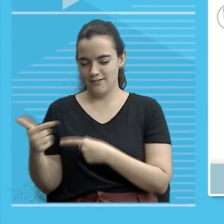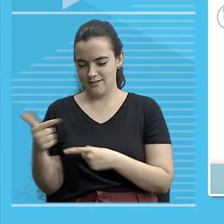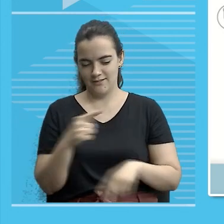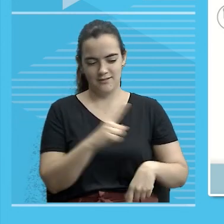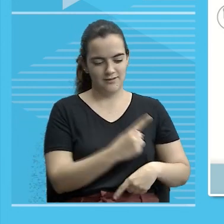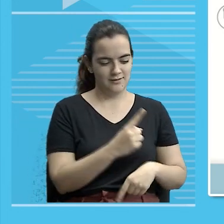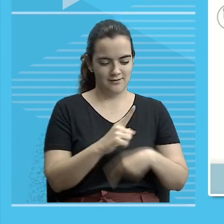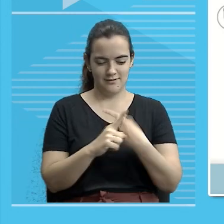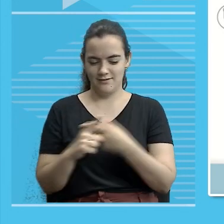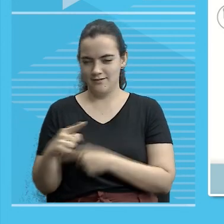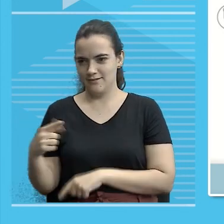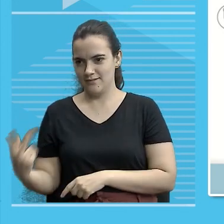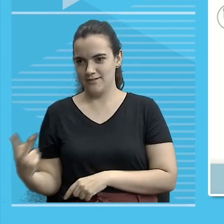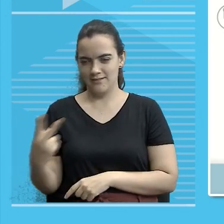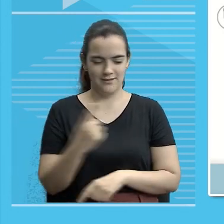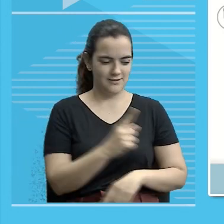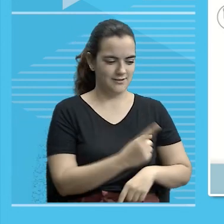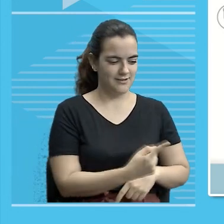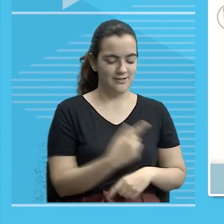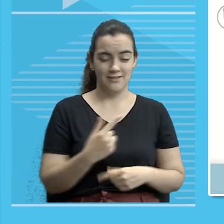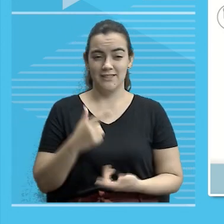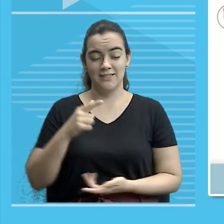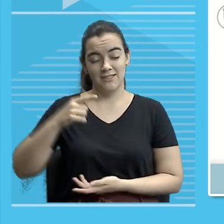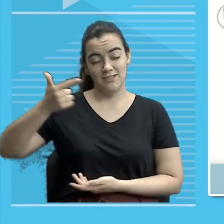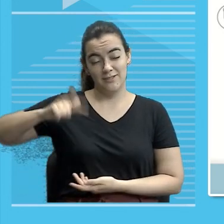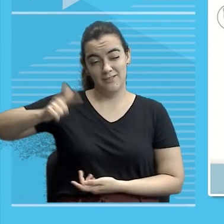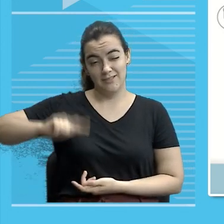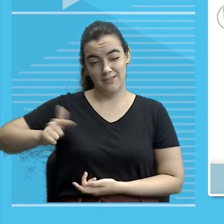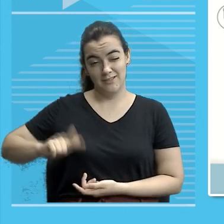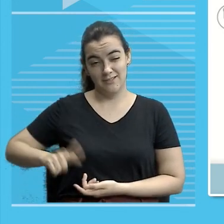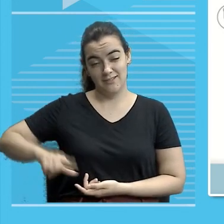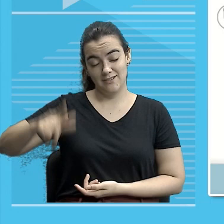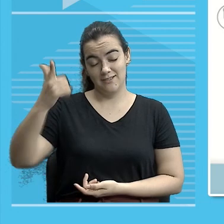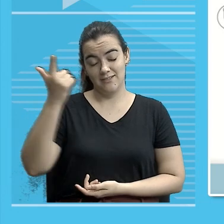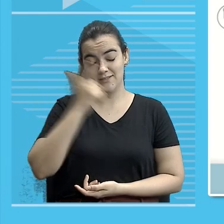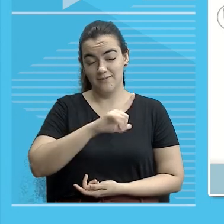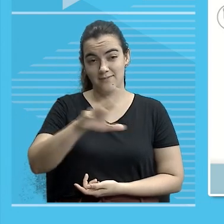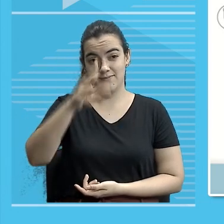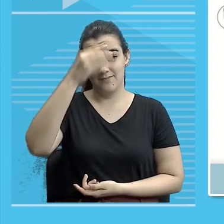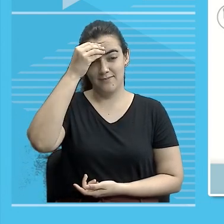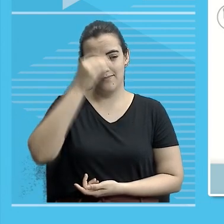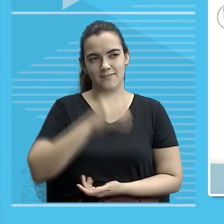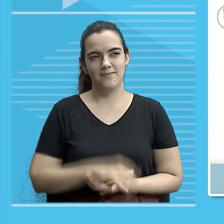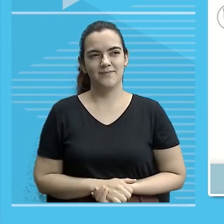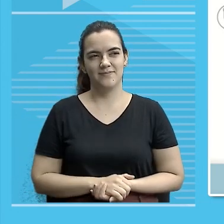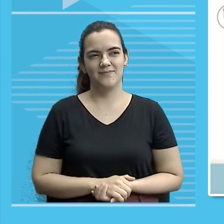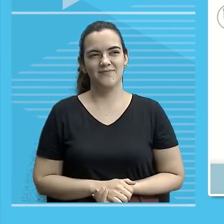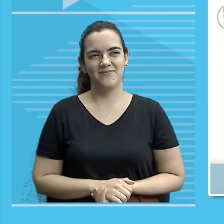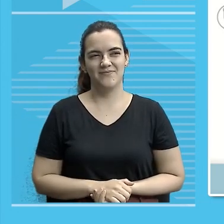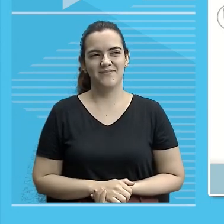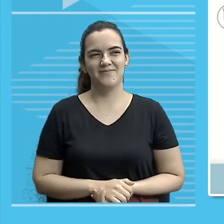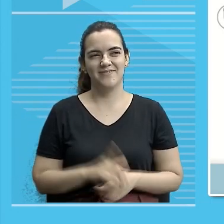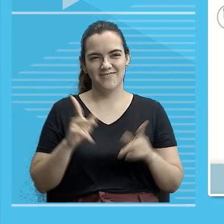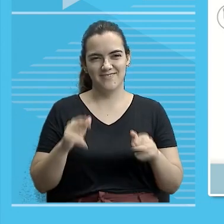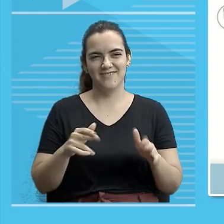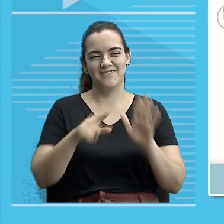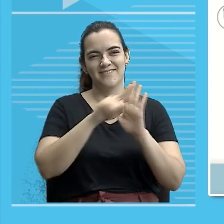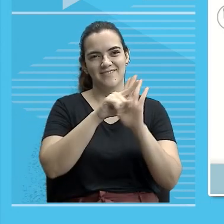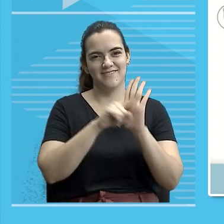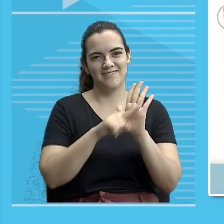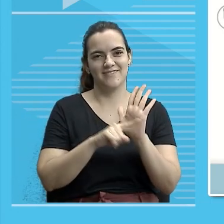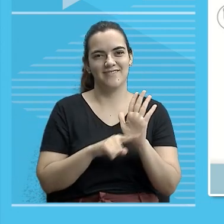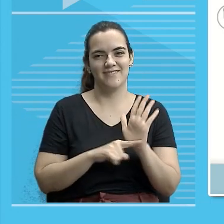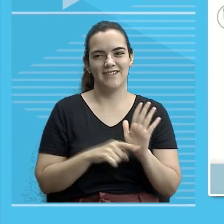escreve ela 50 vezes nunca esquece e é da mesma forma dos 14 princípios